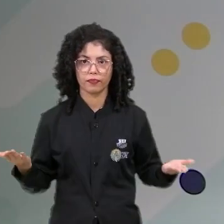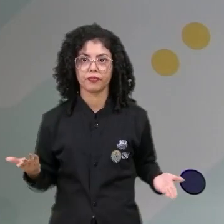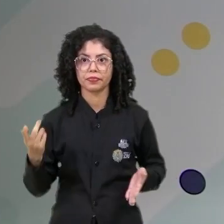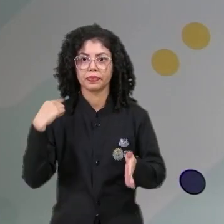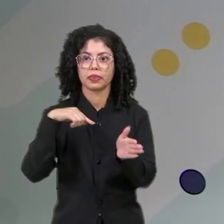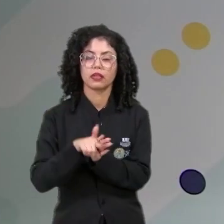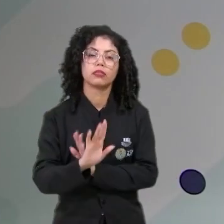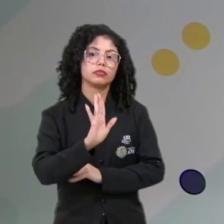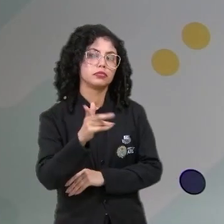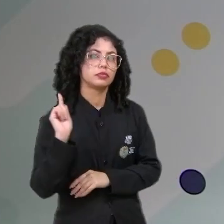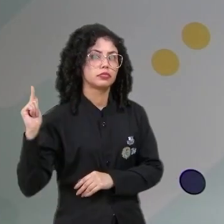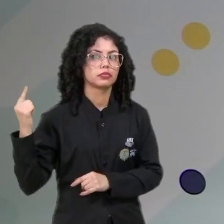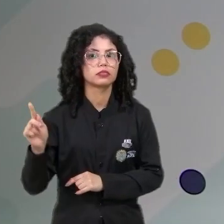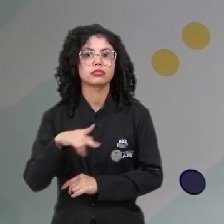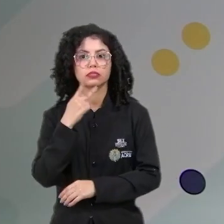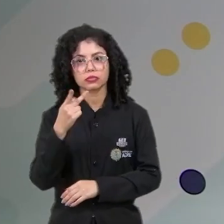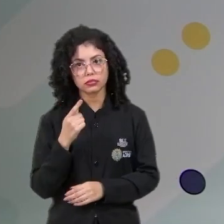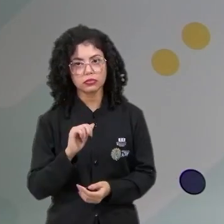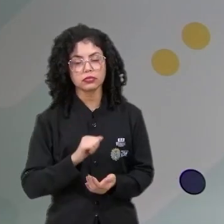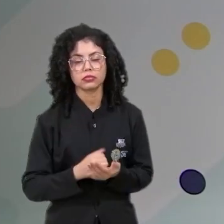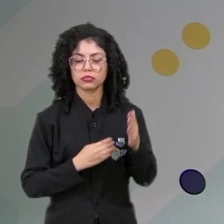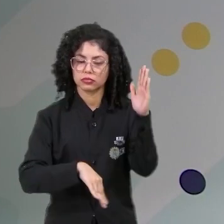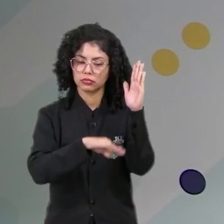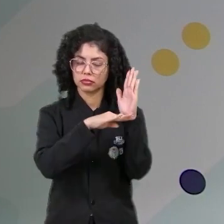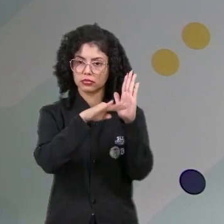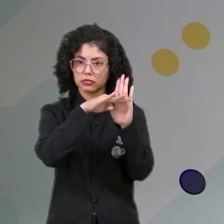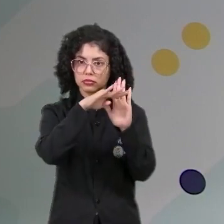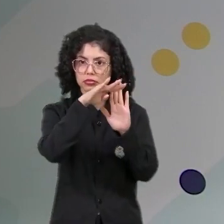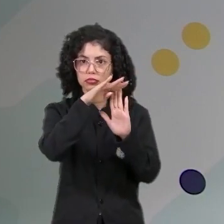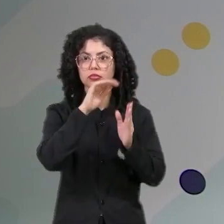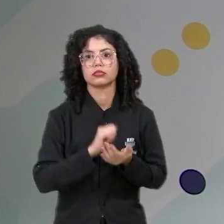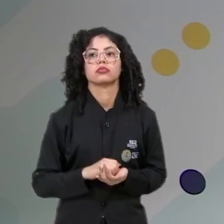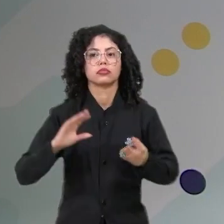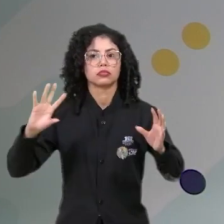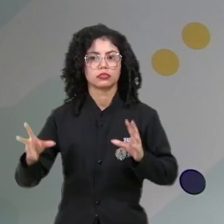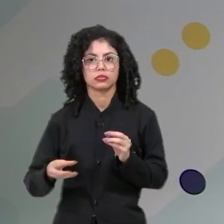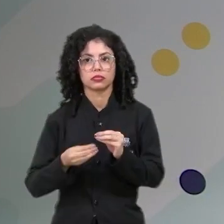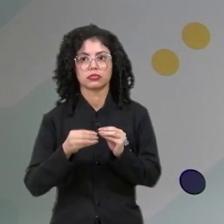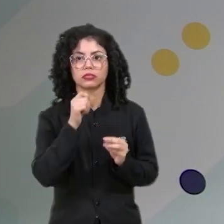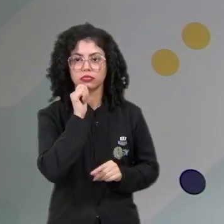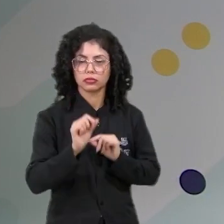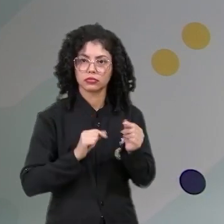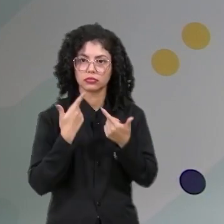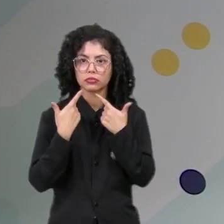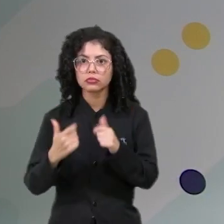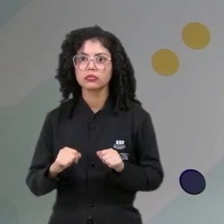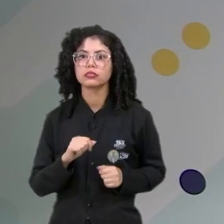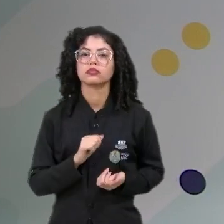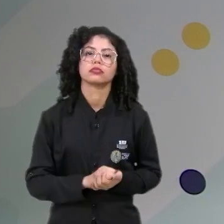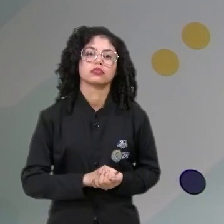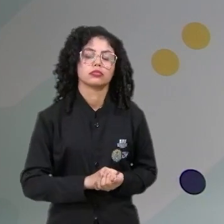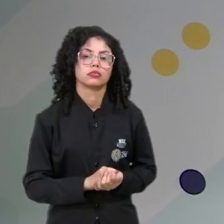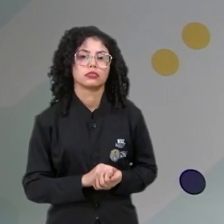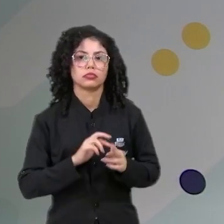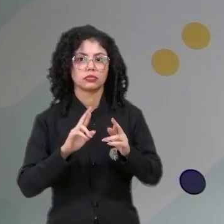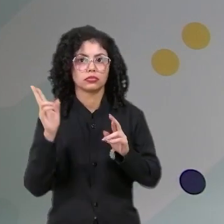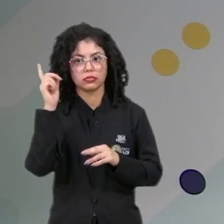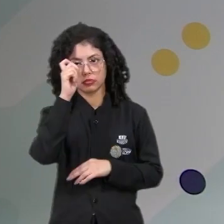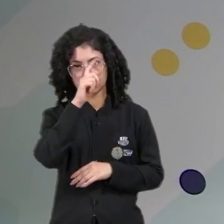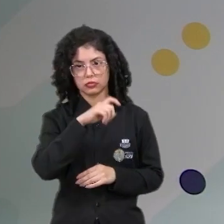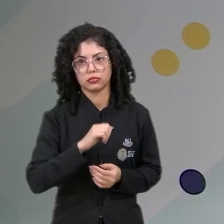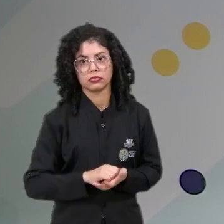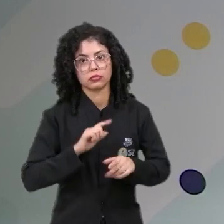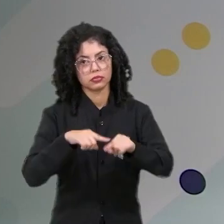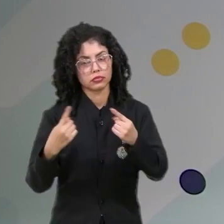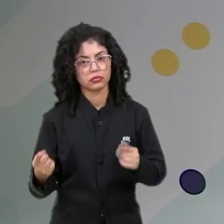uma questão de geografia que fala sobre hierarquia urbana, ela vem até com uma complexidade, uma linguagem um pouquinho mais difícil,